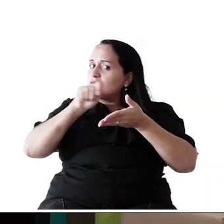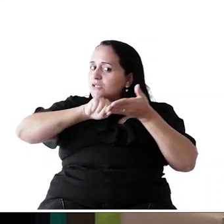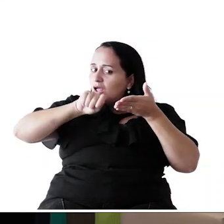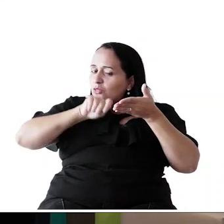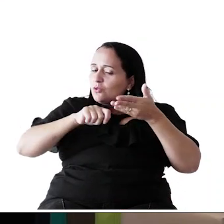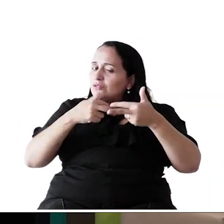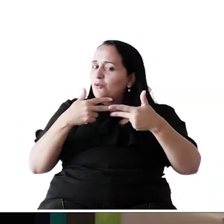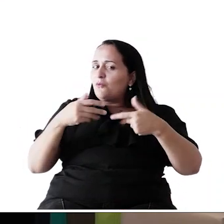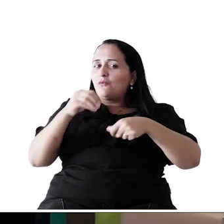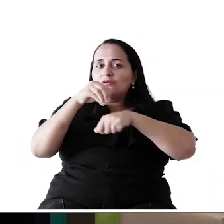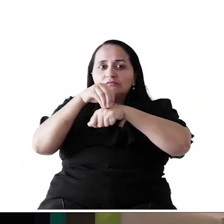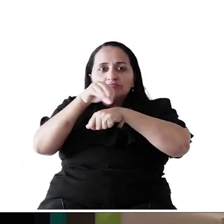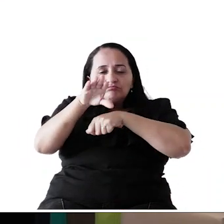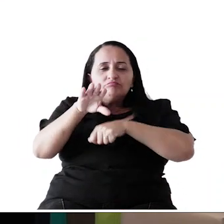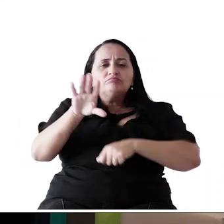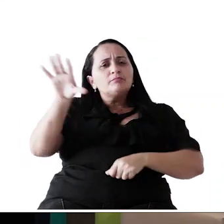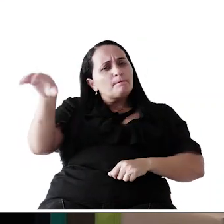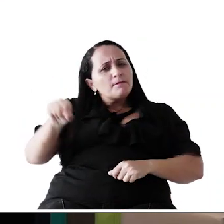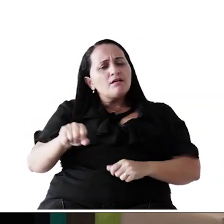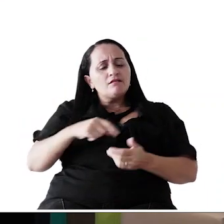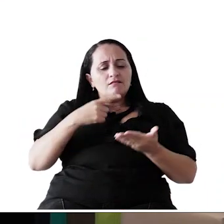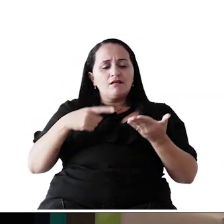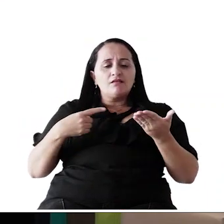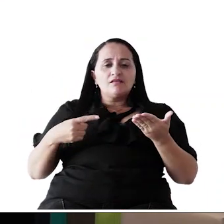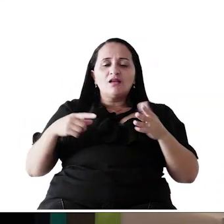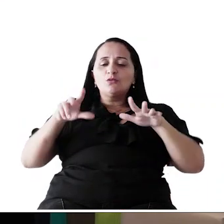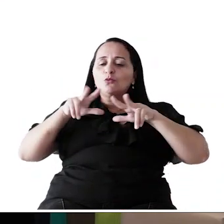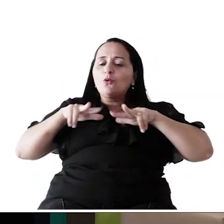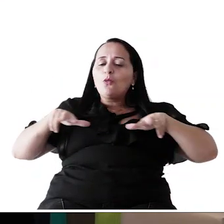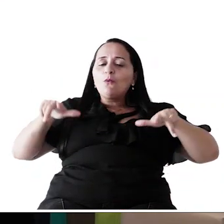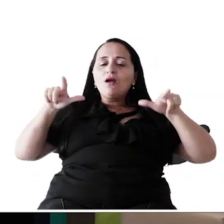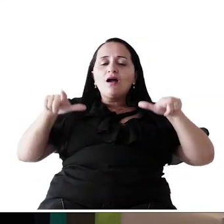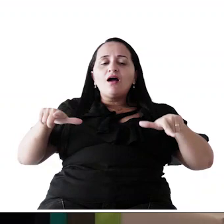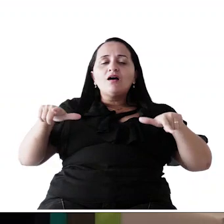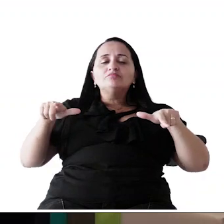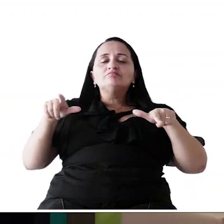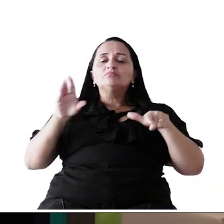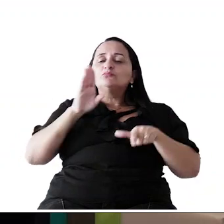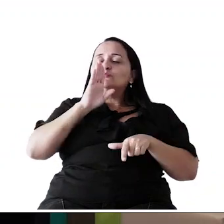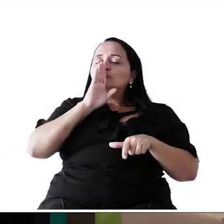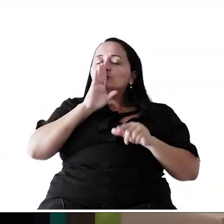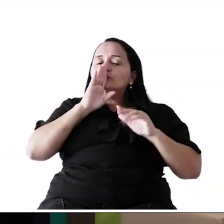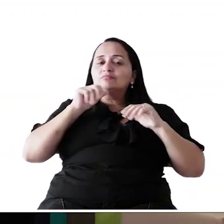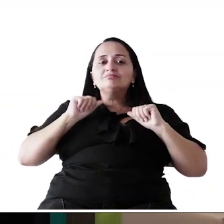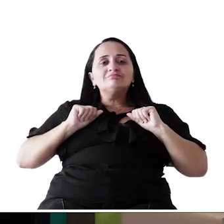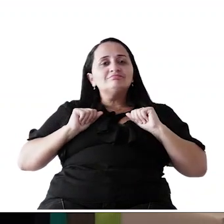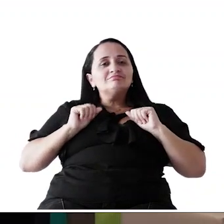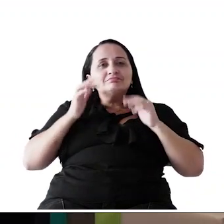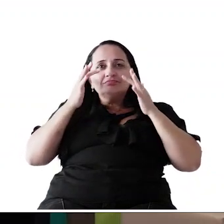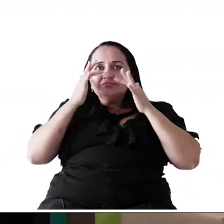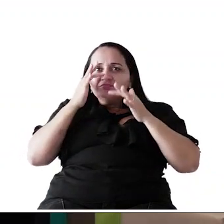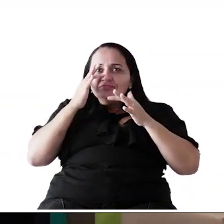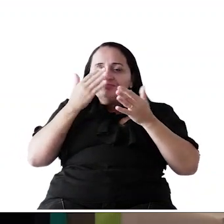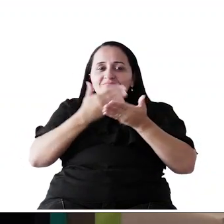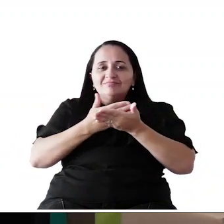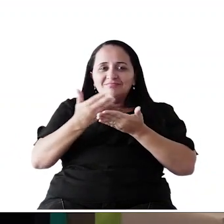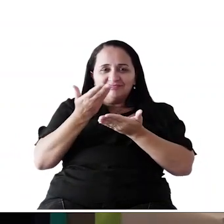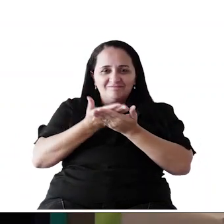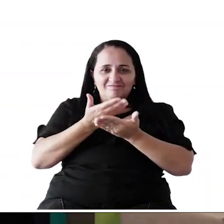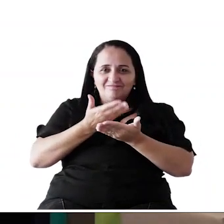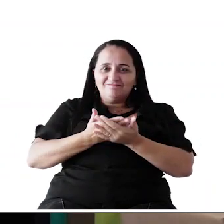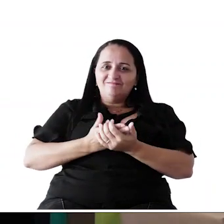né? Pega o caderno, fica no ambiente silencioso e se concentre, porque a aula começa agora. Bom, como eu